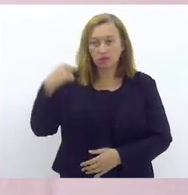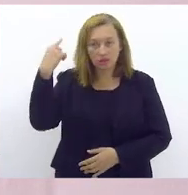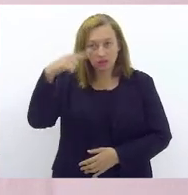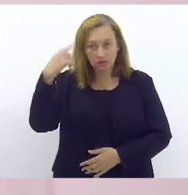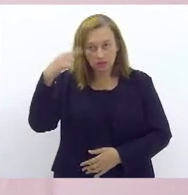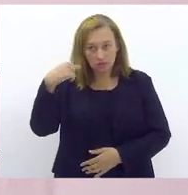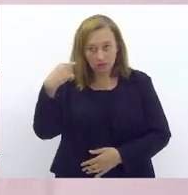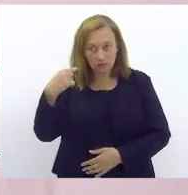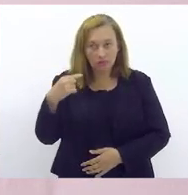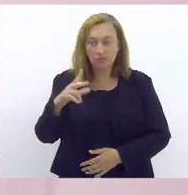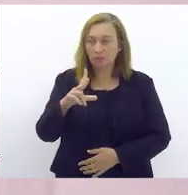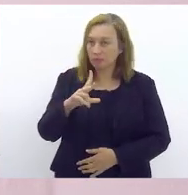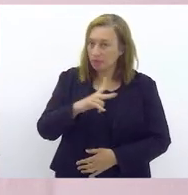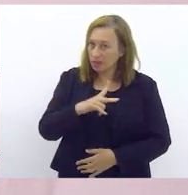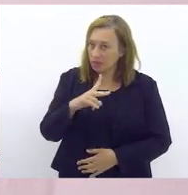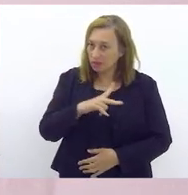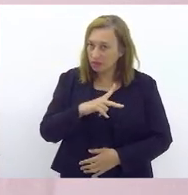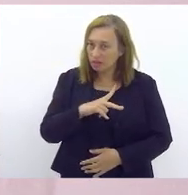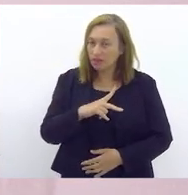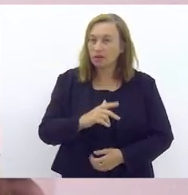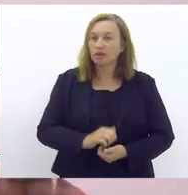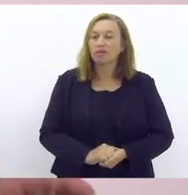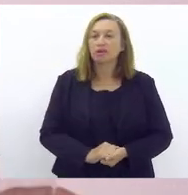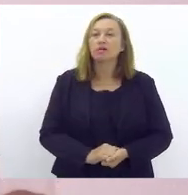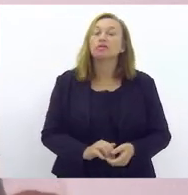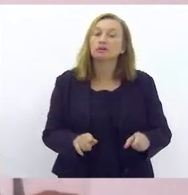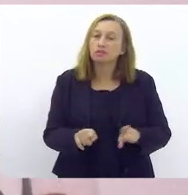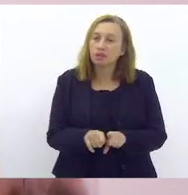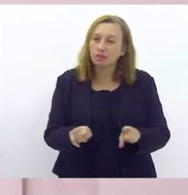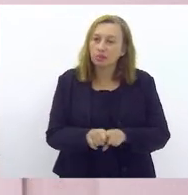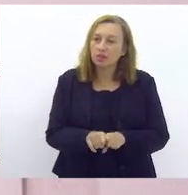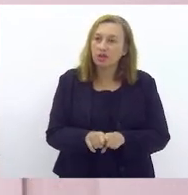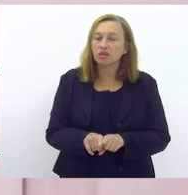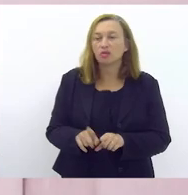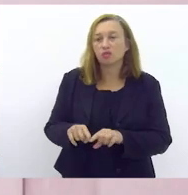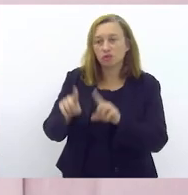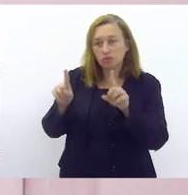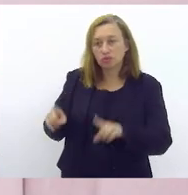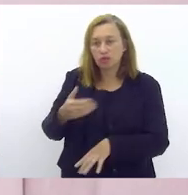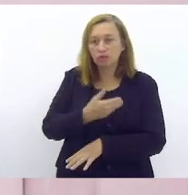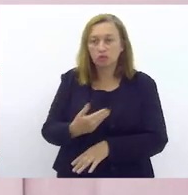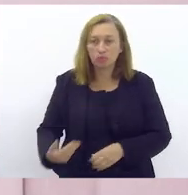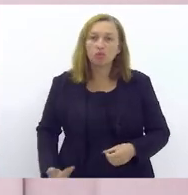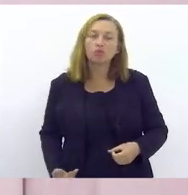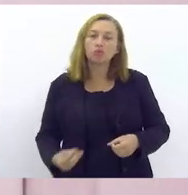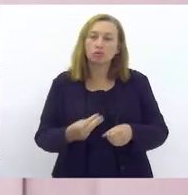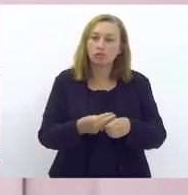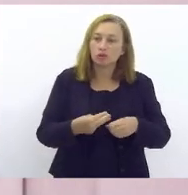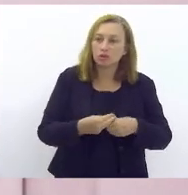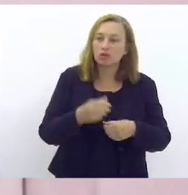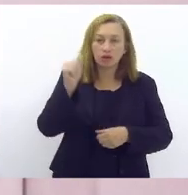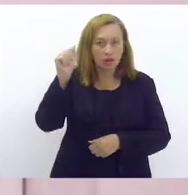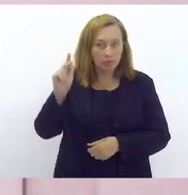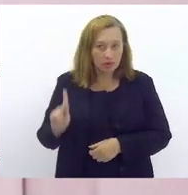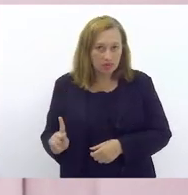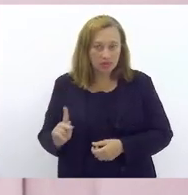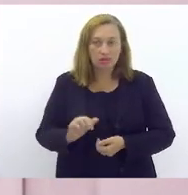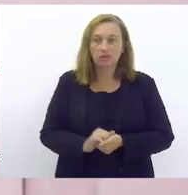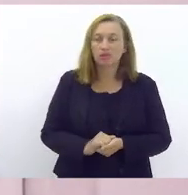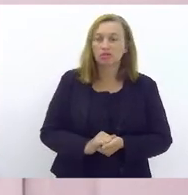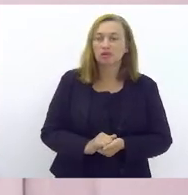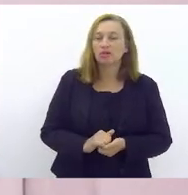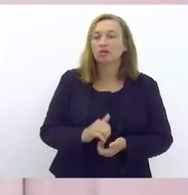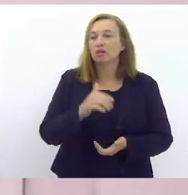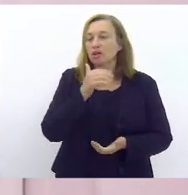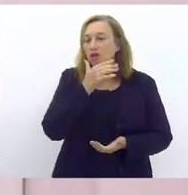advogado particular, privado, também sou funcionário público municipal, aposentado, sou marido